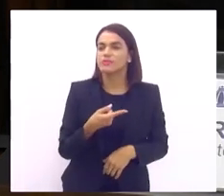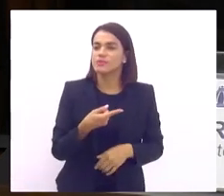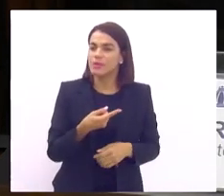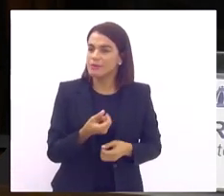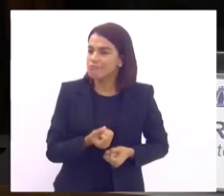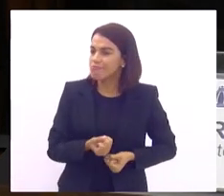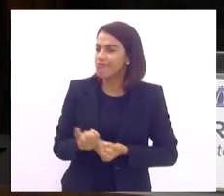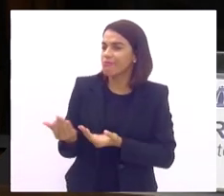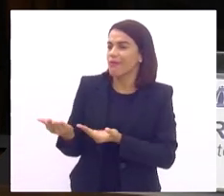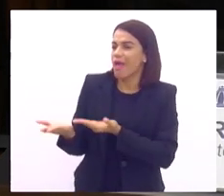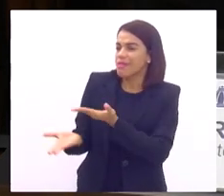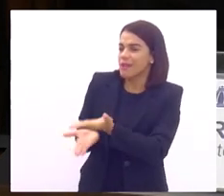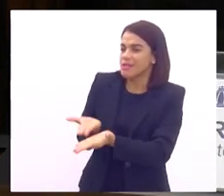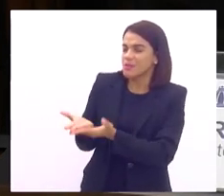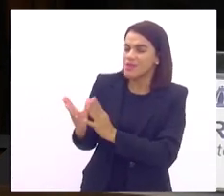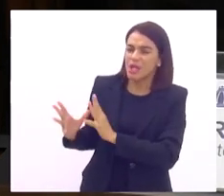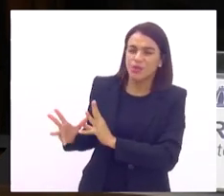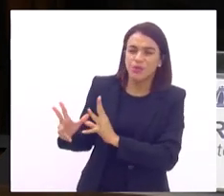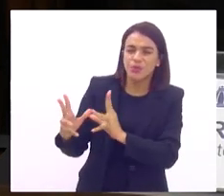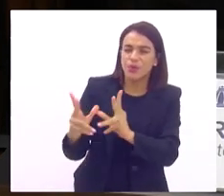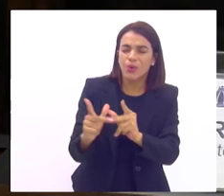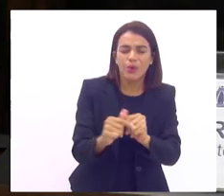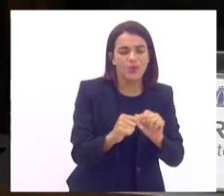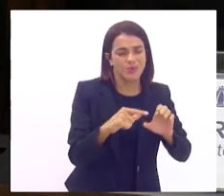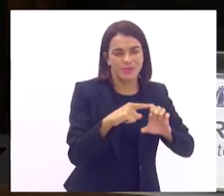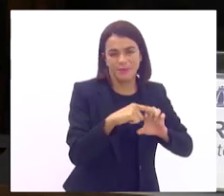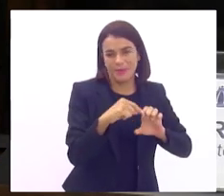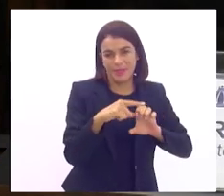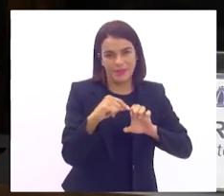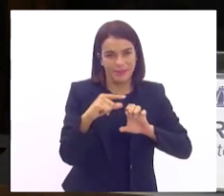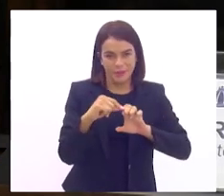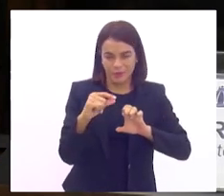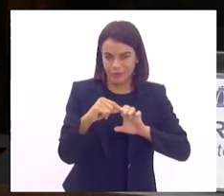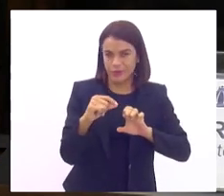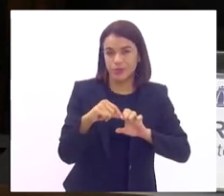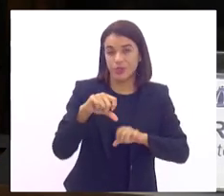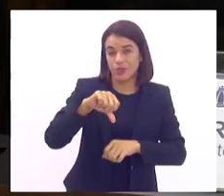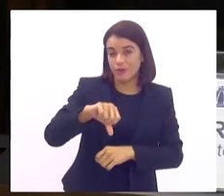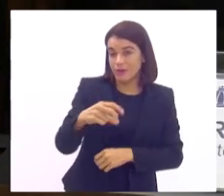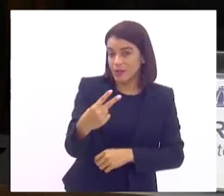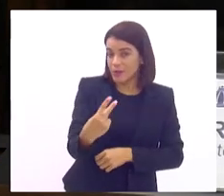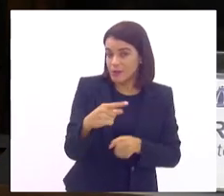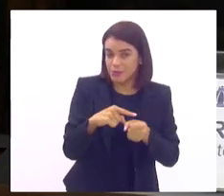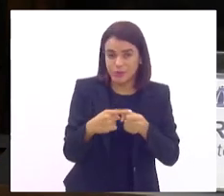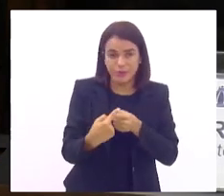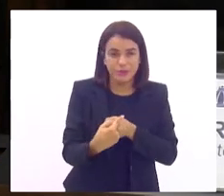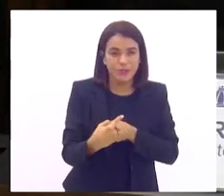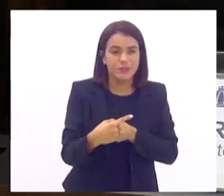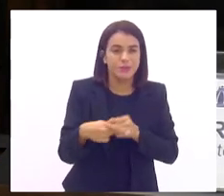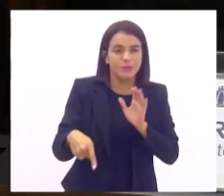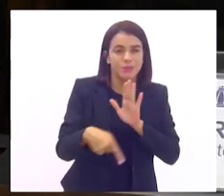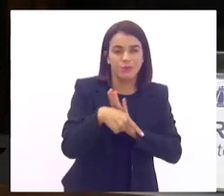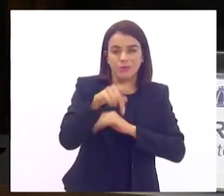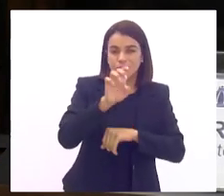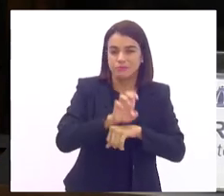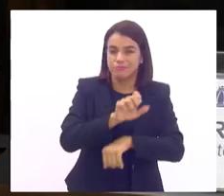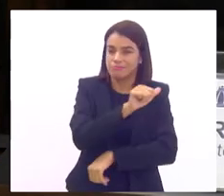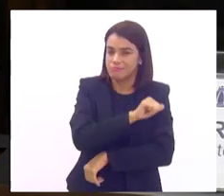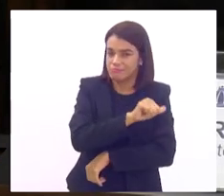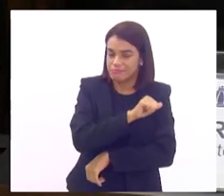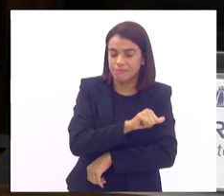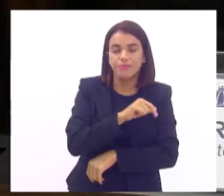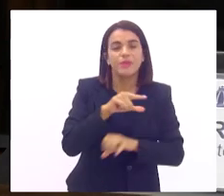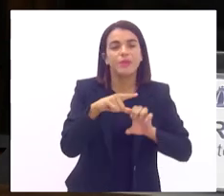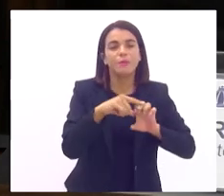aquele atendimento a todos os empreendedores dos 92 municípios do Rio de Janeiro. Empreendedores